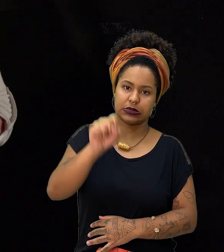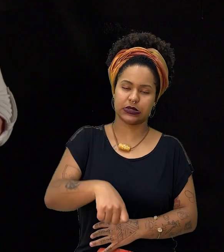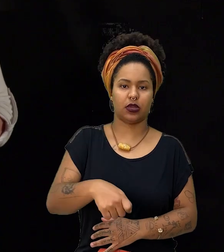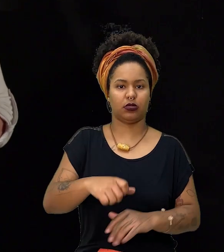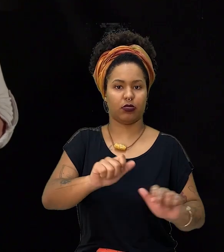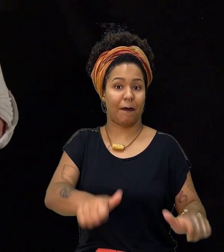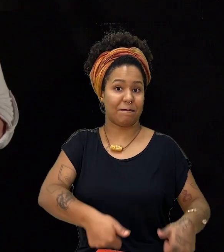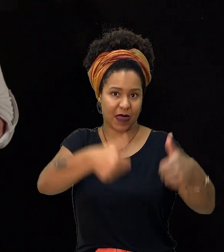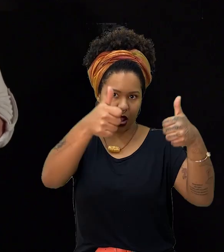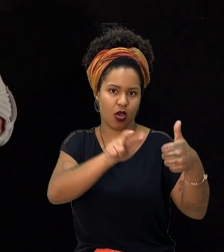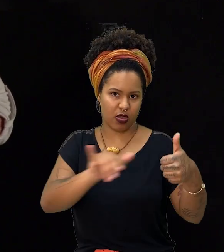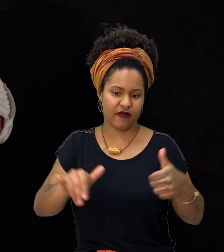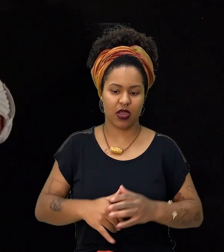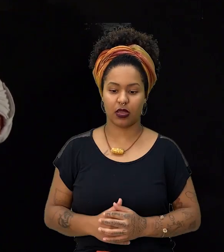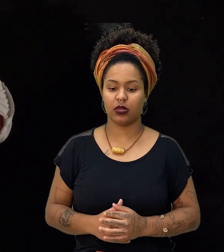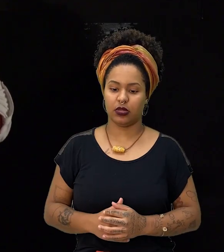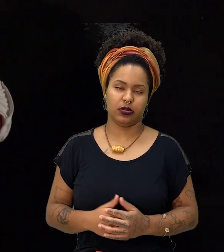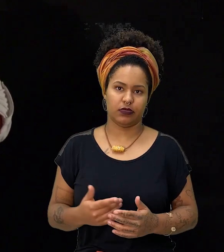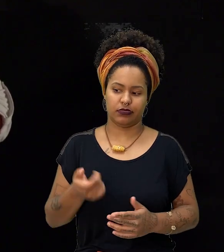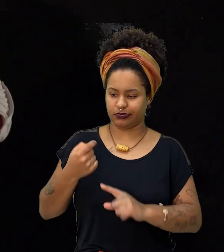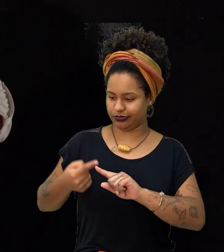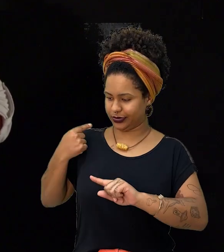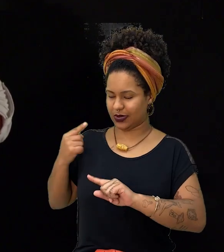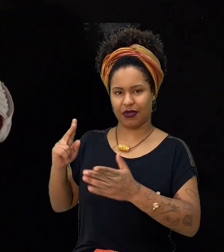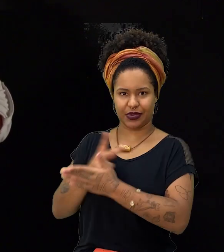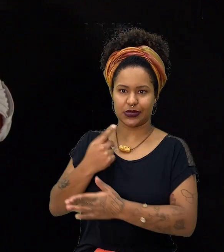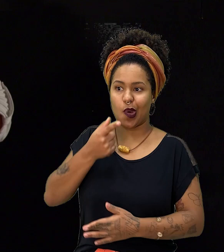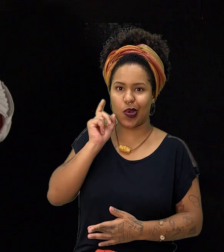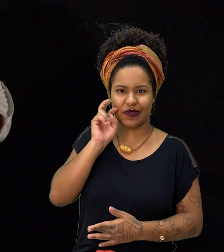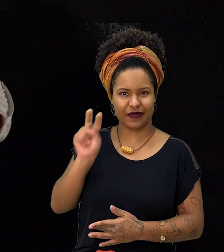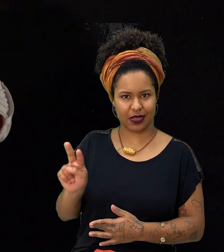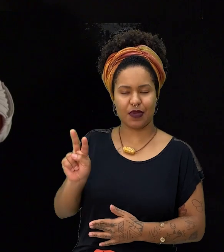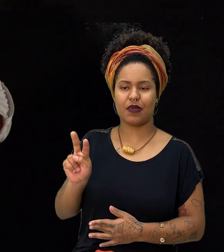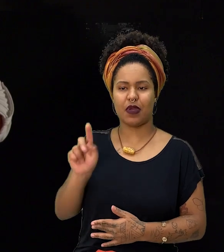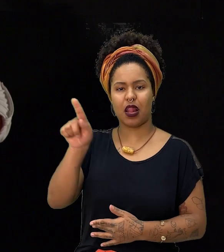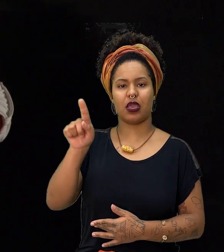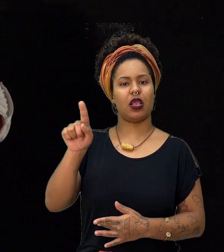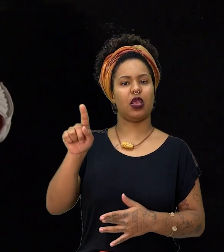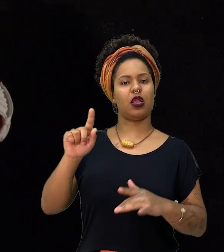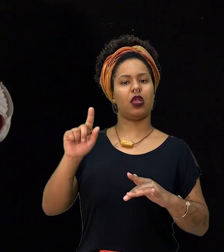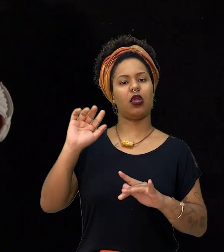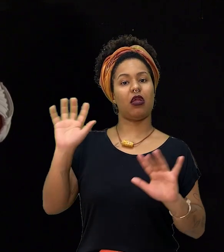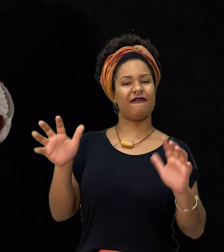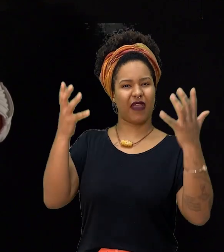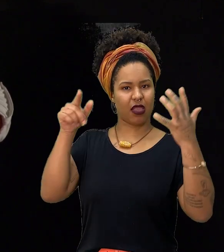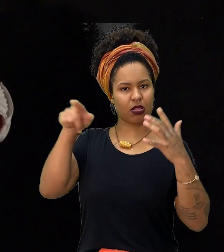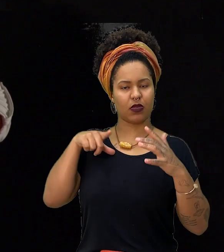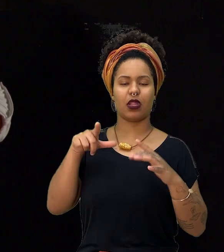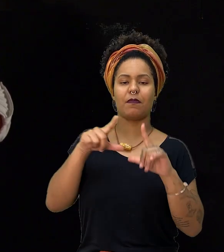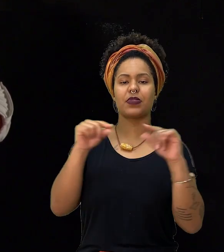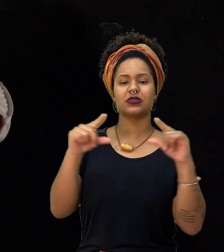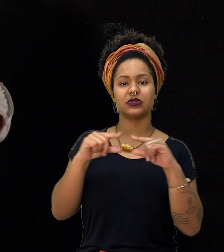melhores, certamente, do que tudo que aconteceu recentemente. A gente viu ontem, né, na solenidade lá em Brasília, o anúncio